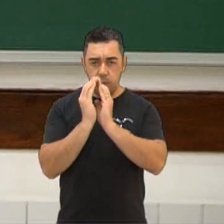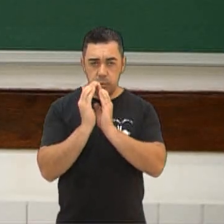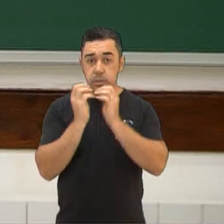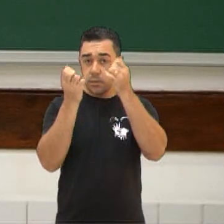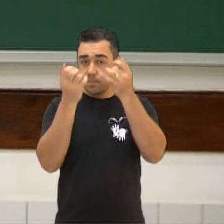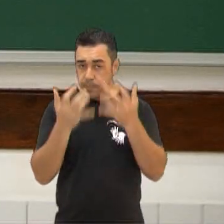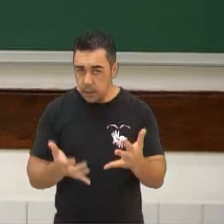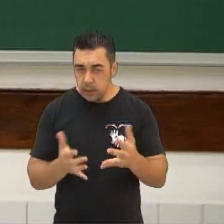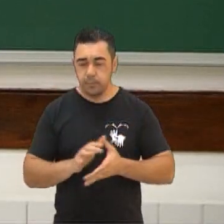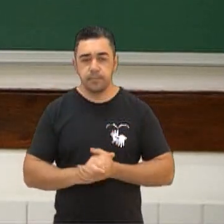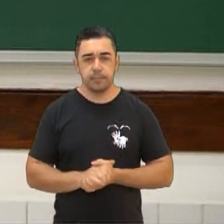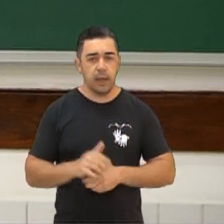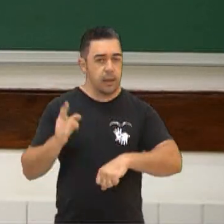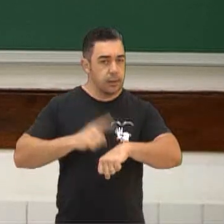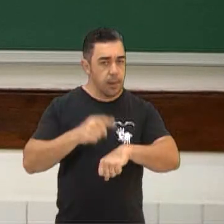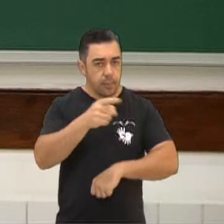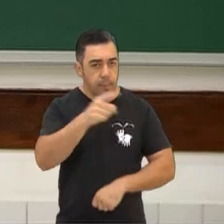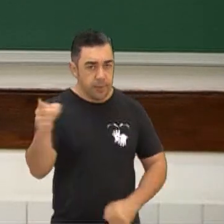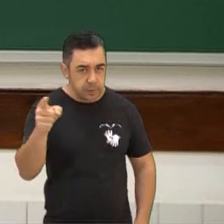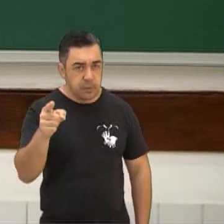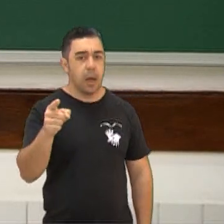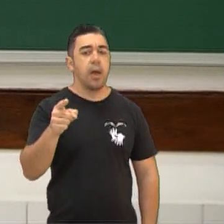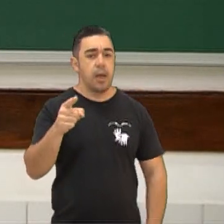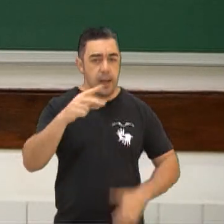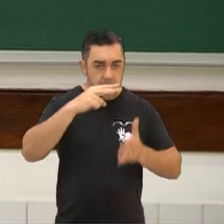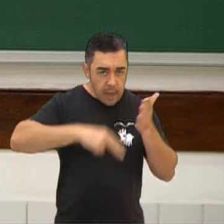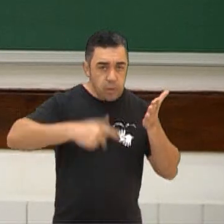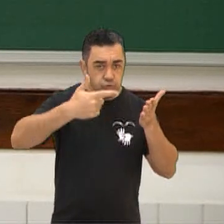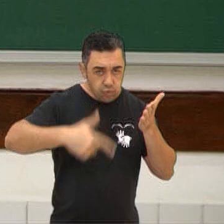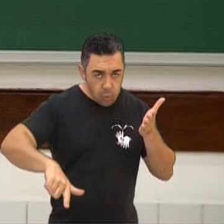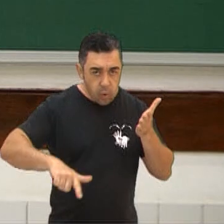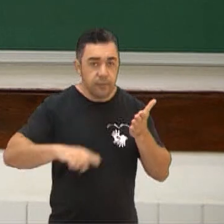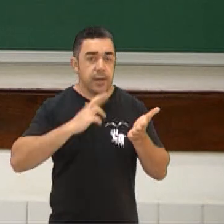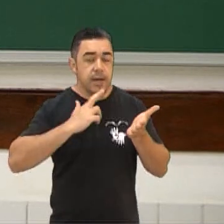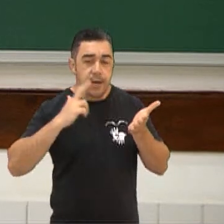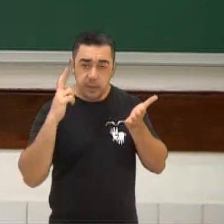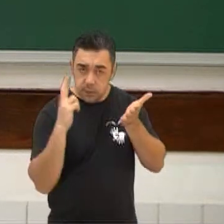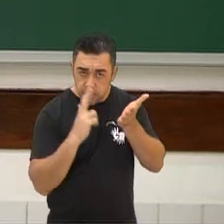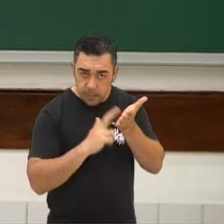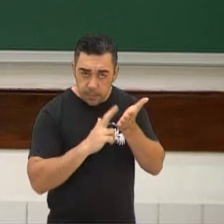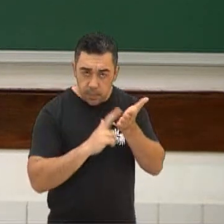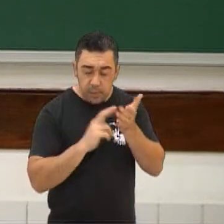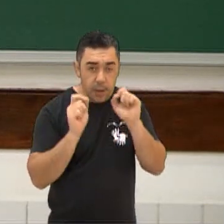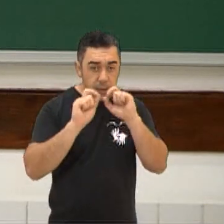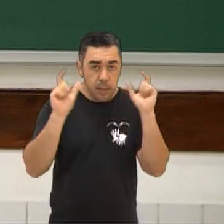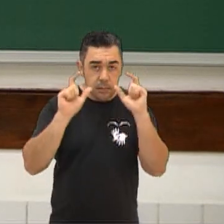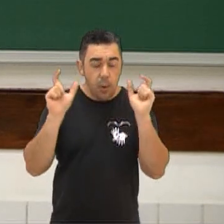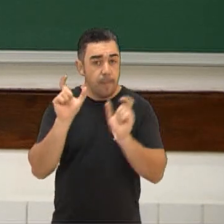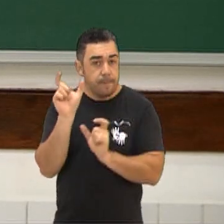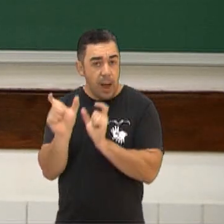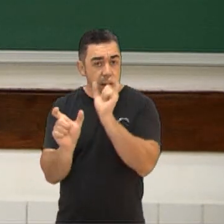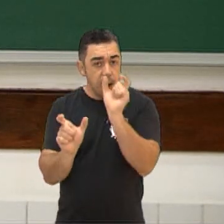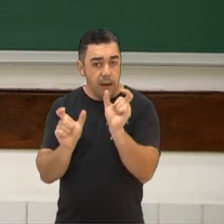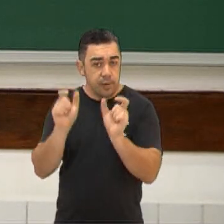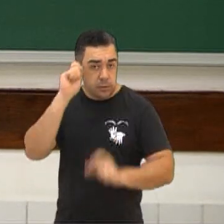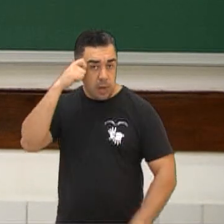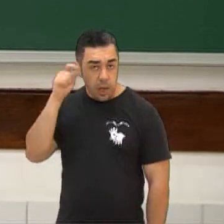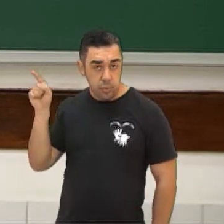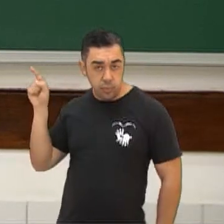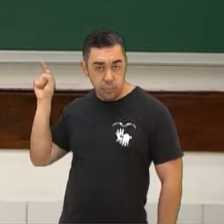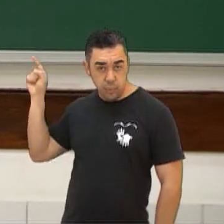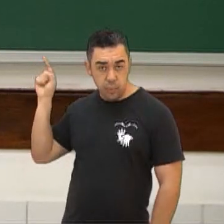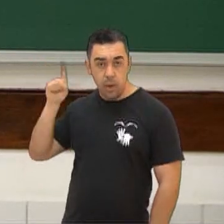mais um tempinho para vocês, releiam novamente este recorte. Atentem às palavras em destaque, repito, são as